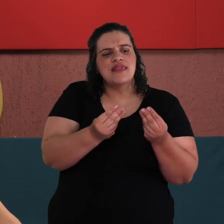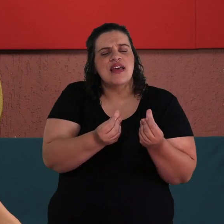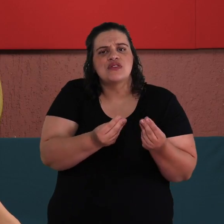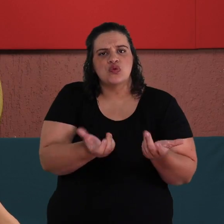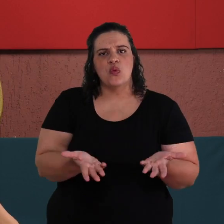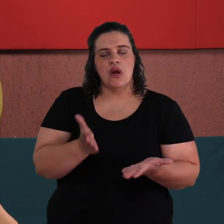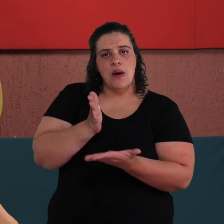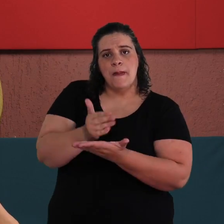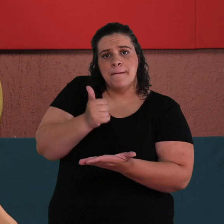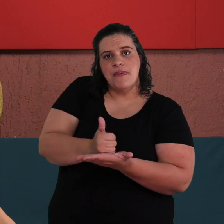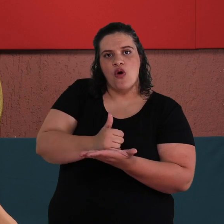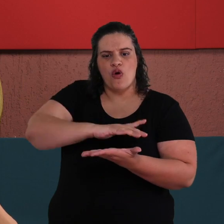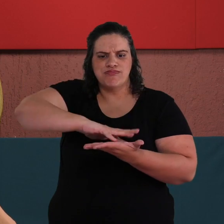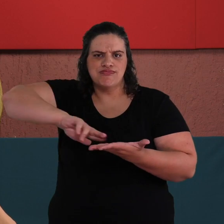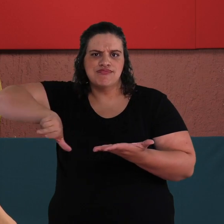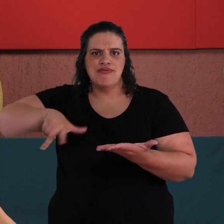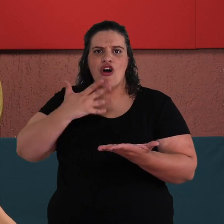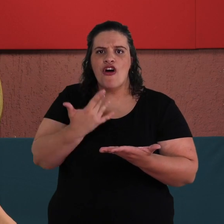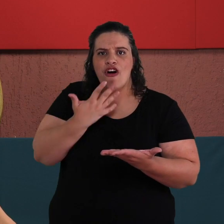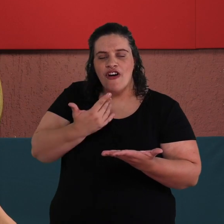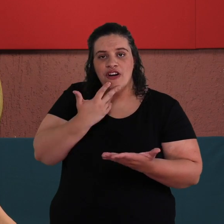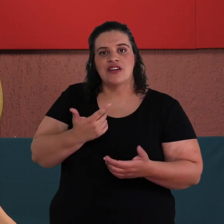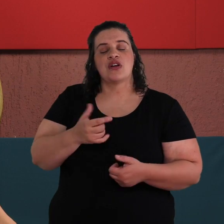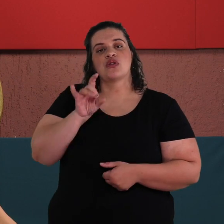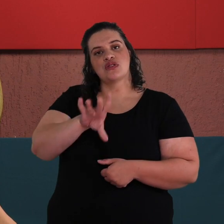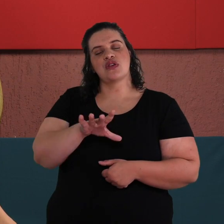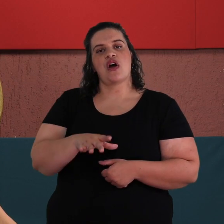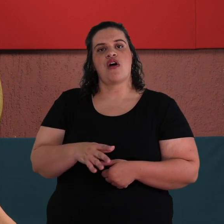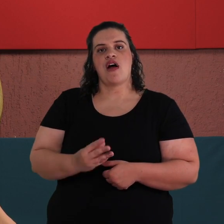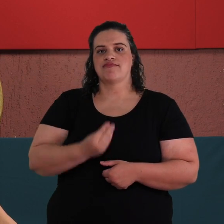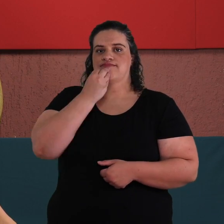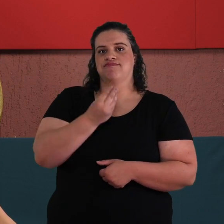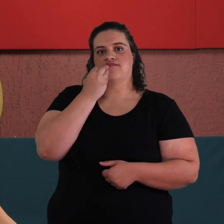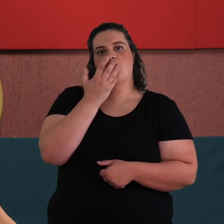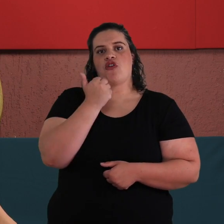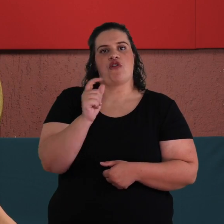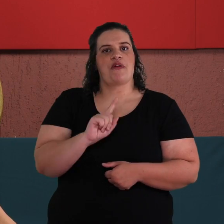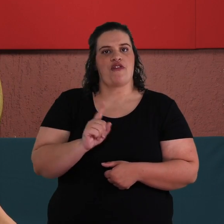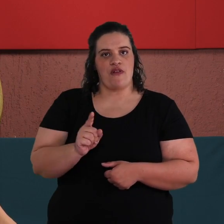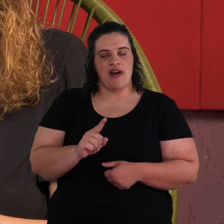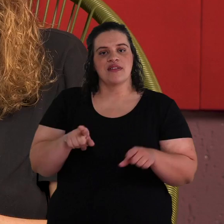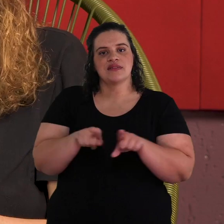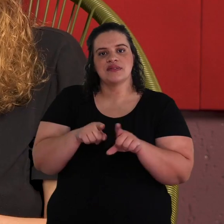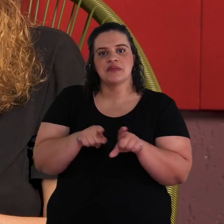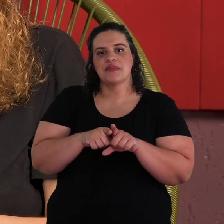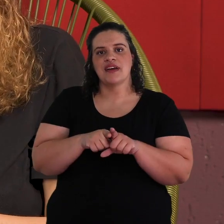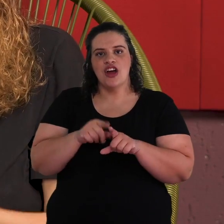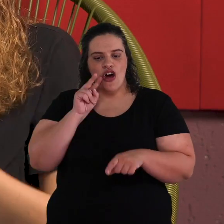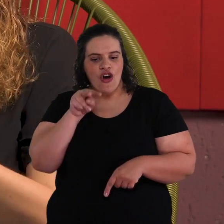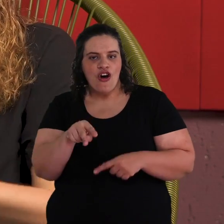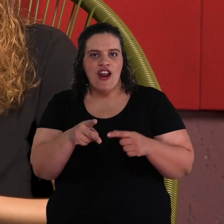gente cria, por exemplo, um bolo de várias cores, né? Então não basta só comer esse bolo, né? Eu